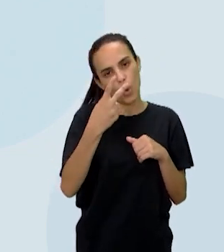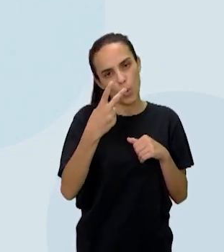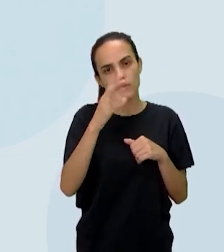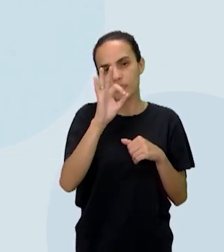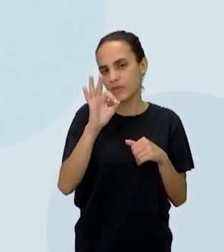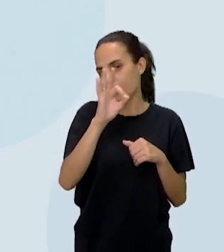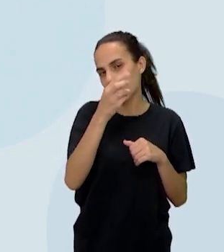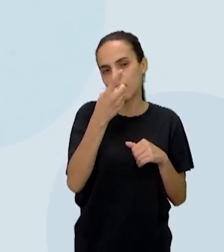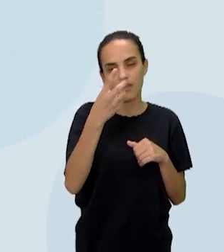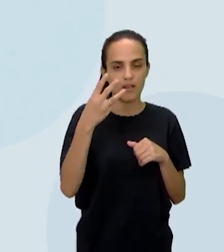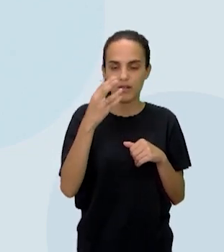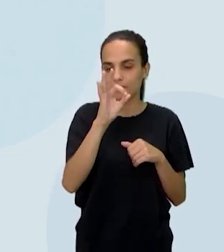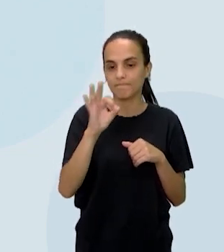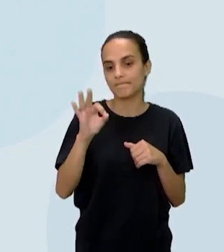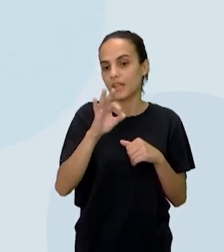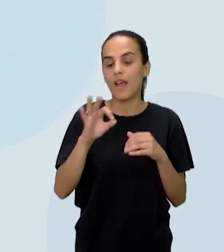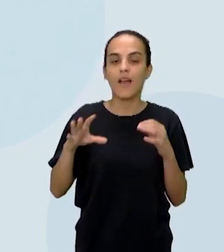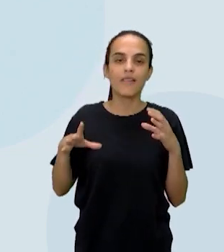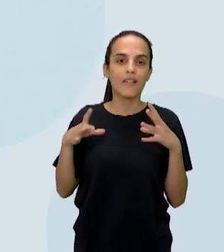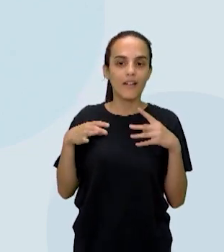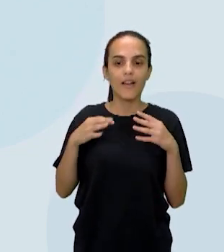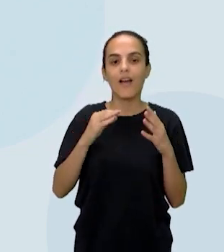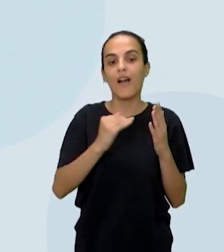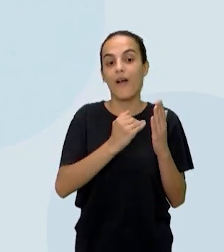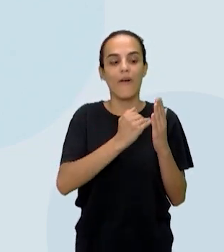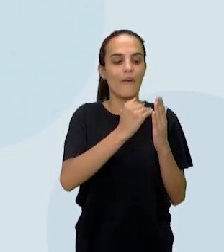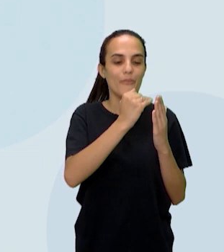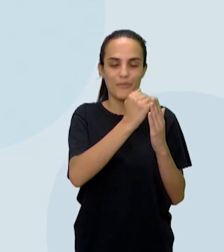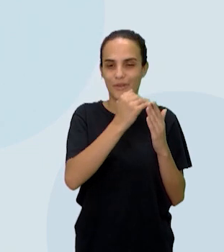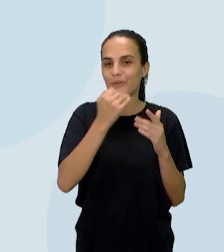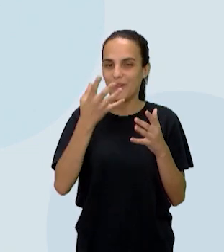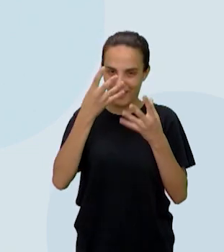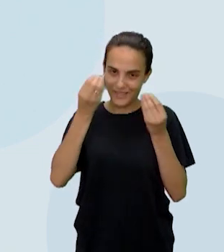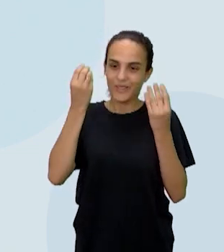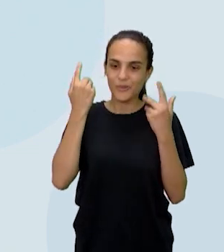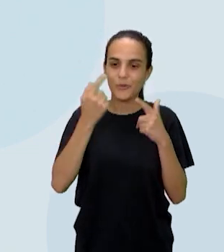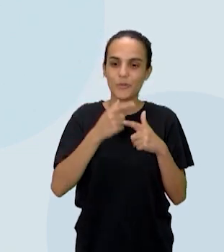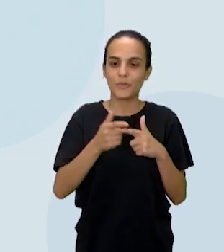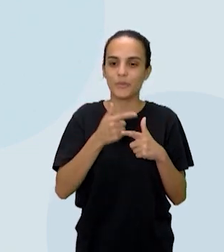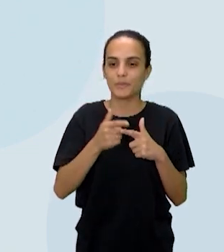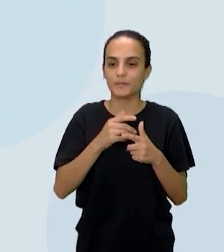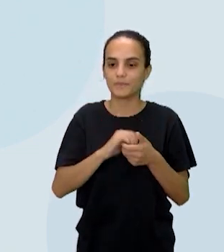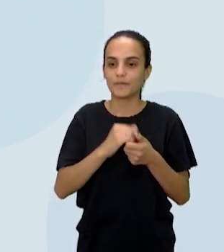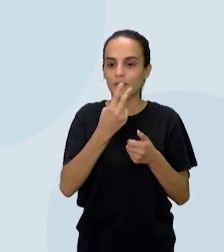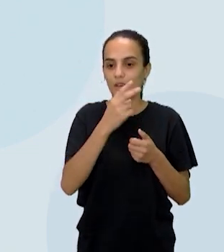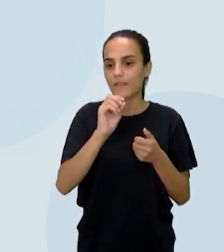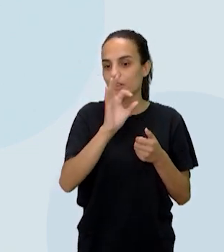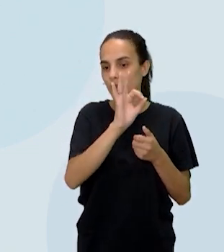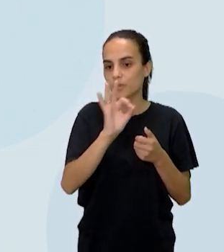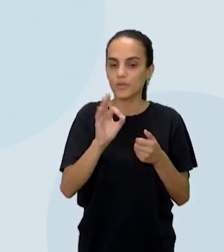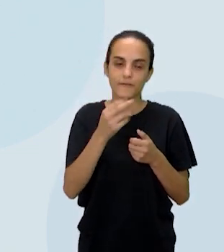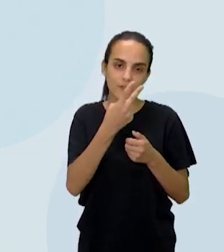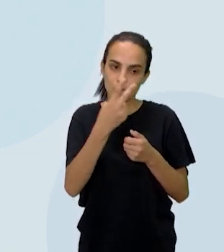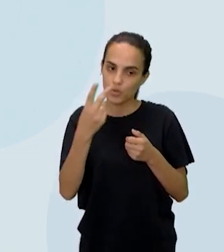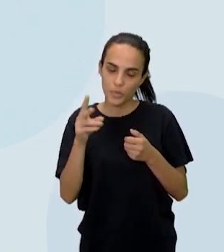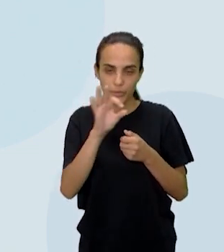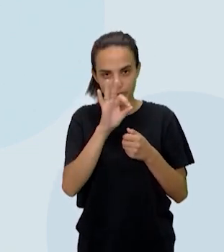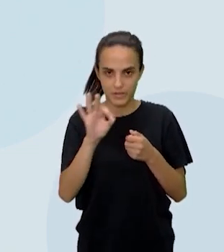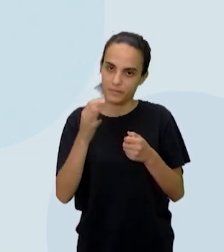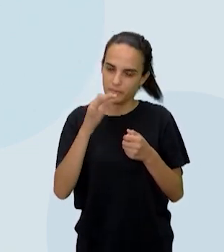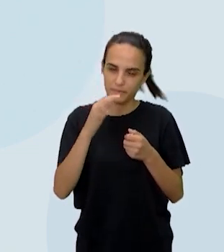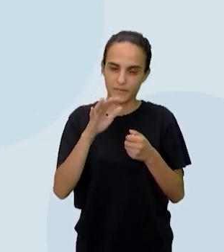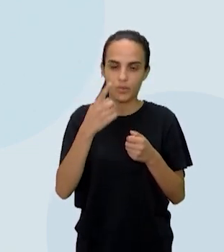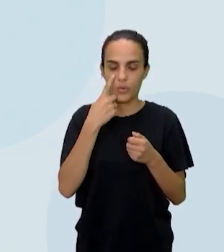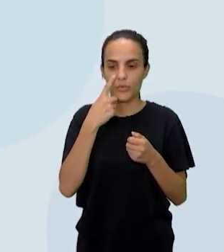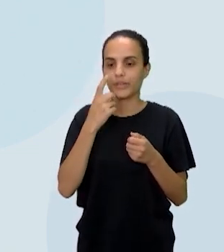por distração, parece que aumenta, né, para esquecer um pouquinho os problemas, 20%, 22% ali mais ou menos, pelo